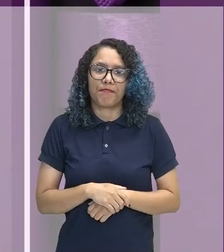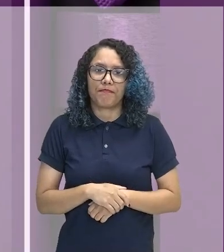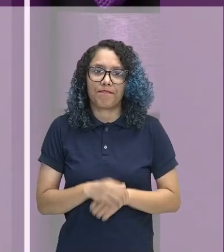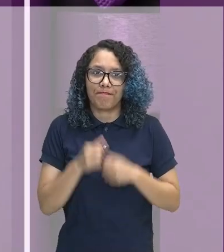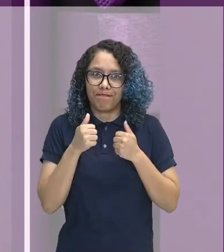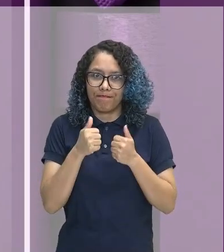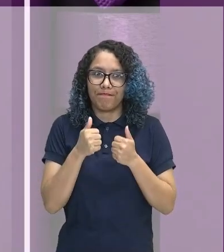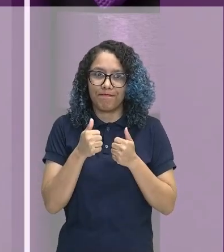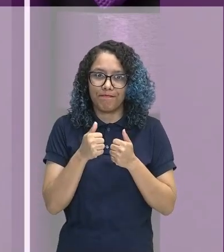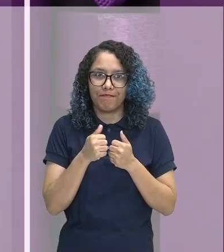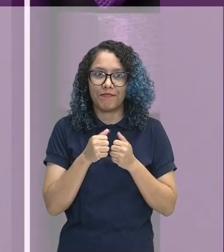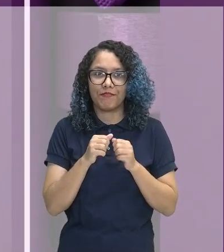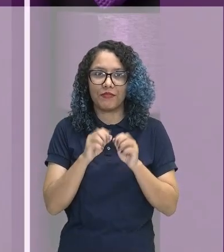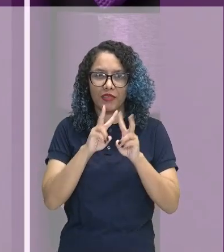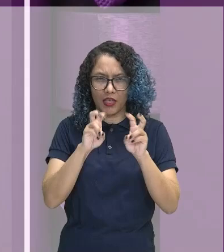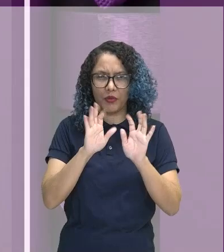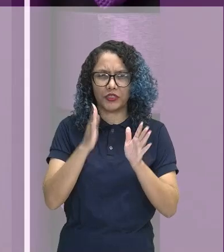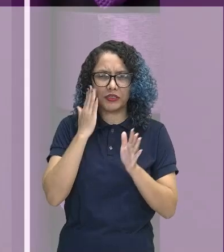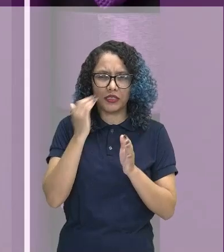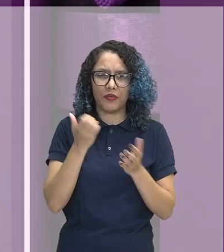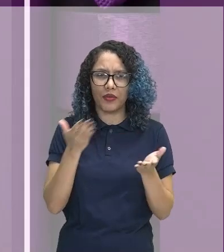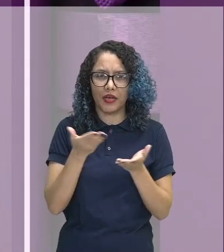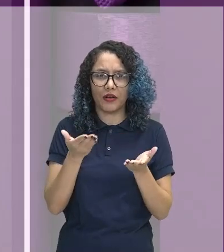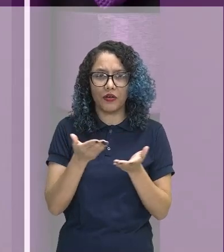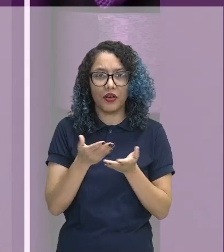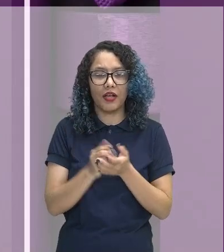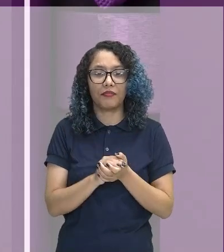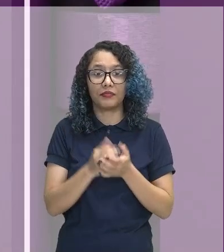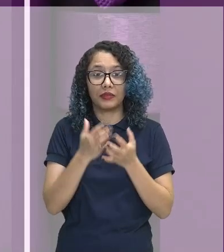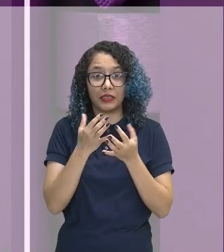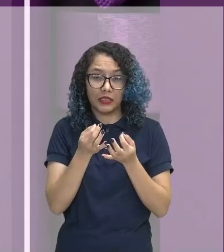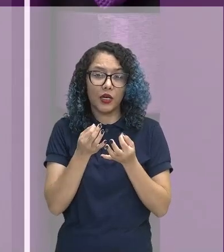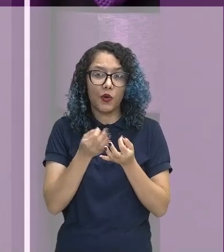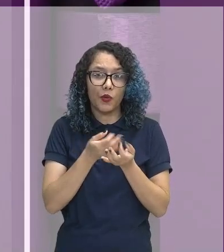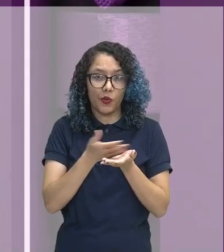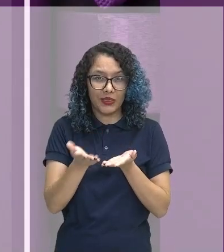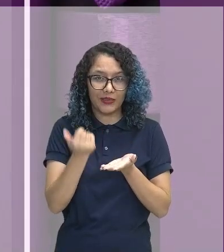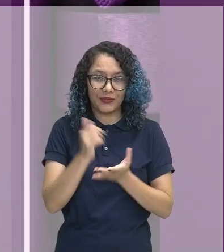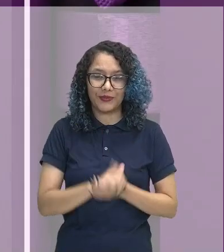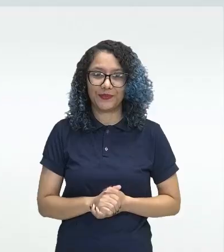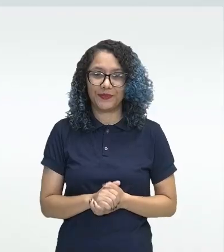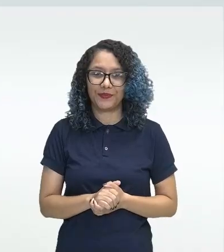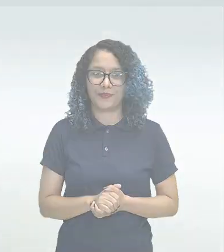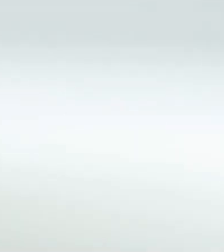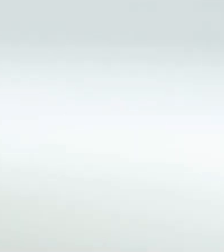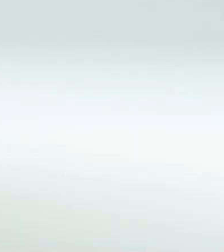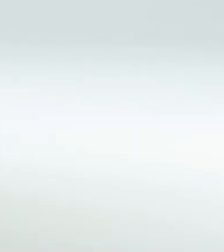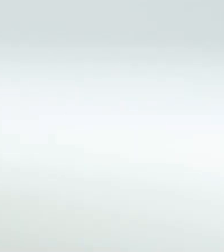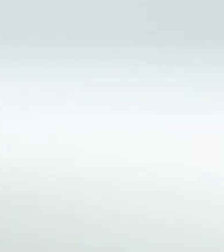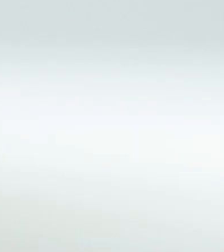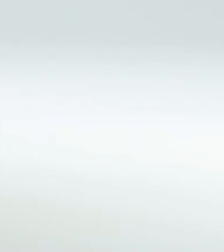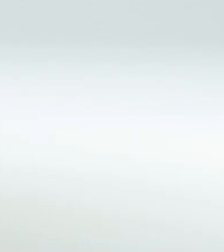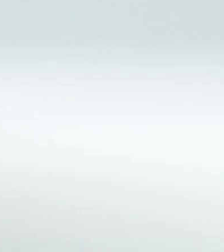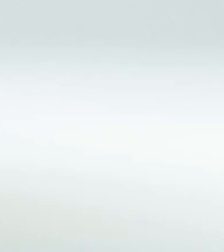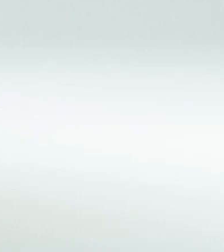alunos, já sabemos o que vamos estudar, então eu te convido a vir comigo para esta aula.